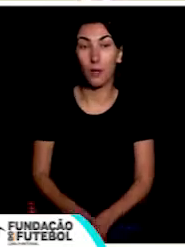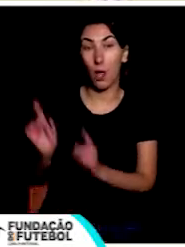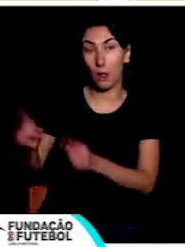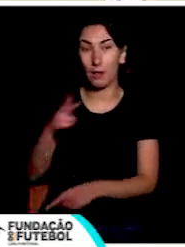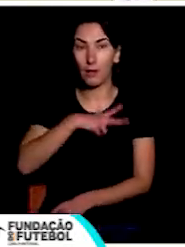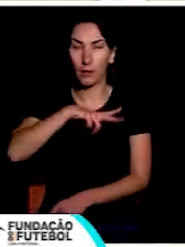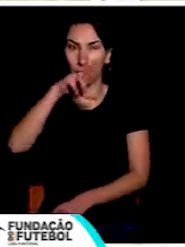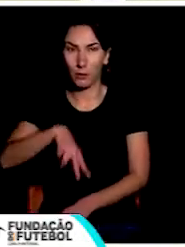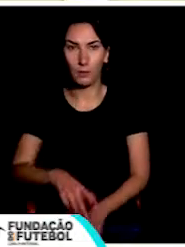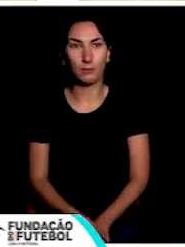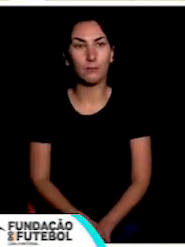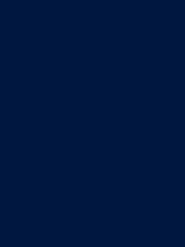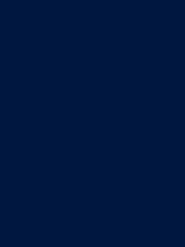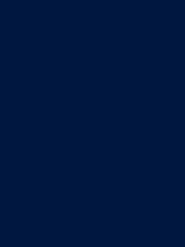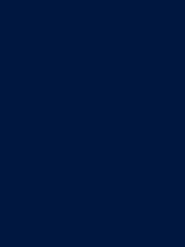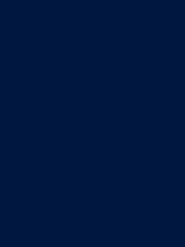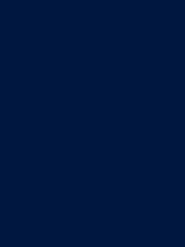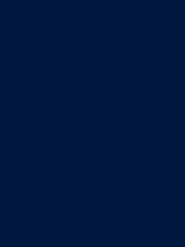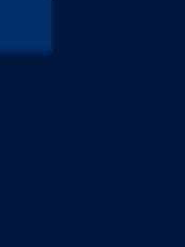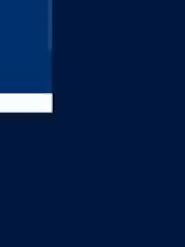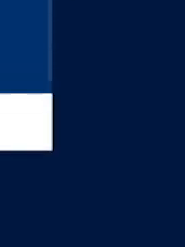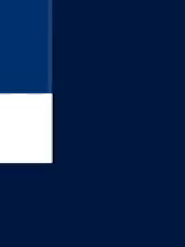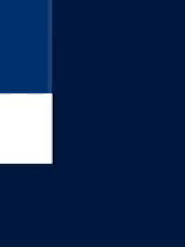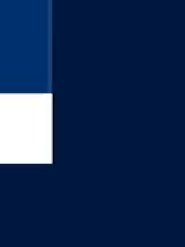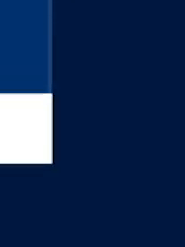Oliveirense na Liga Portugal Sabsega.